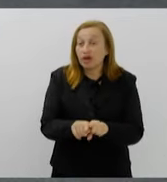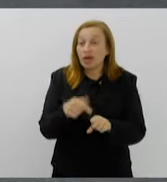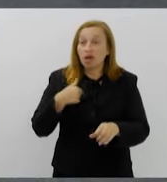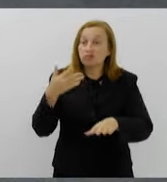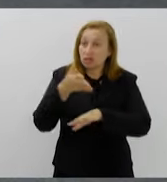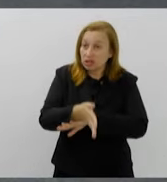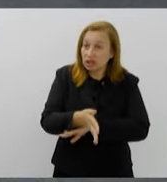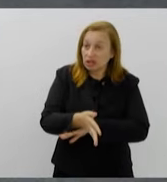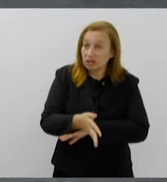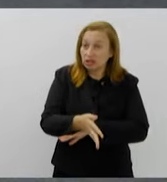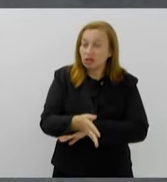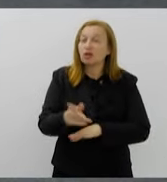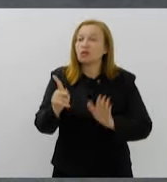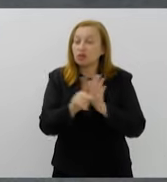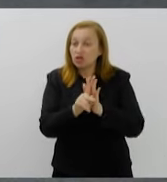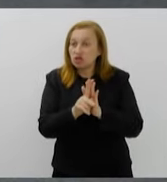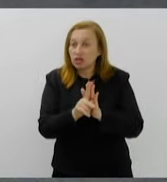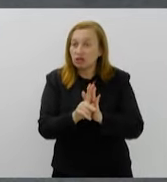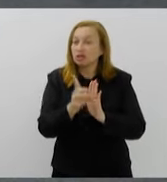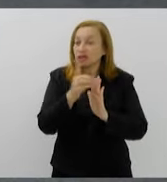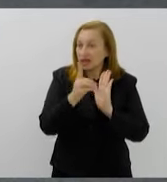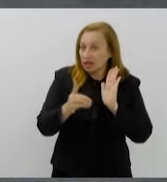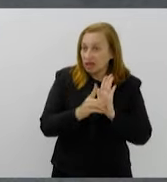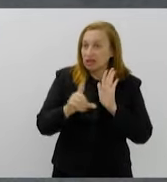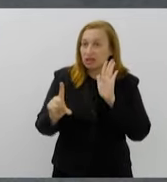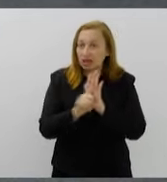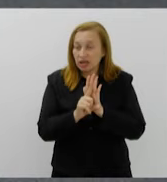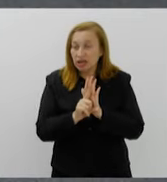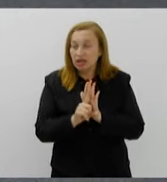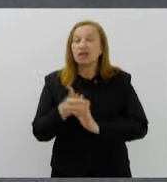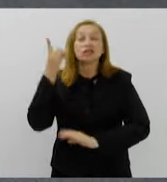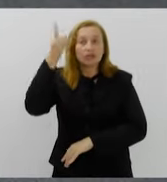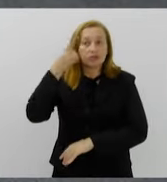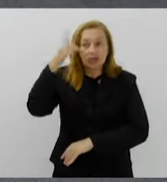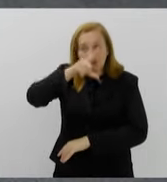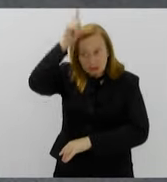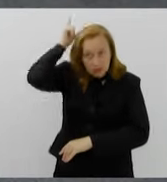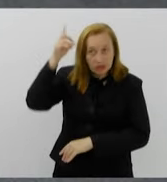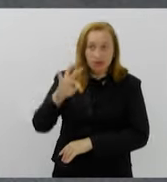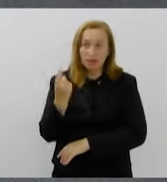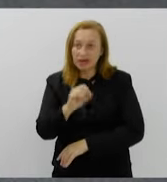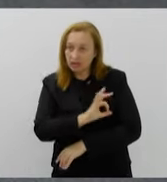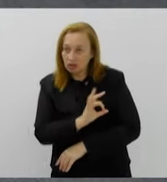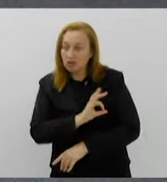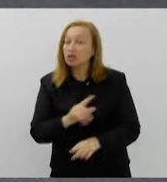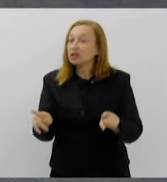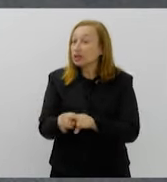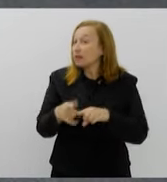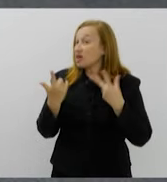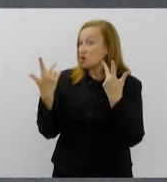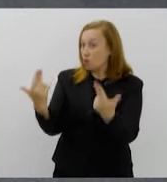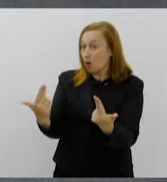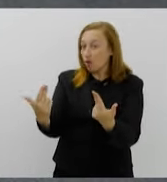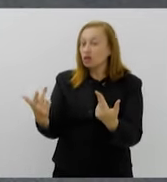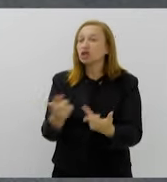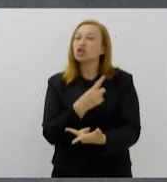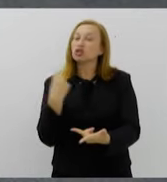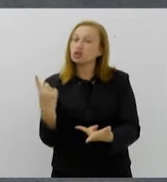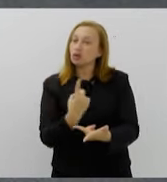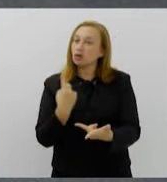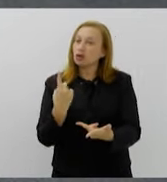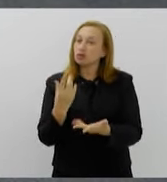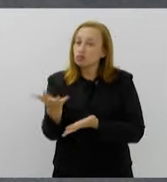entrada num projeto de decreto legislativo Deputado Luiz Paulo e a deputada Marta Rocha também deram entrada e a gente faz um